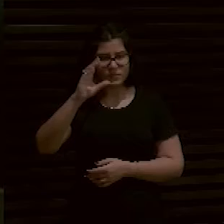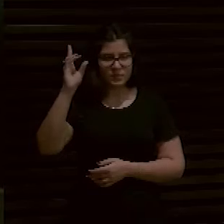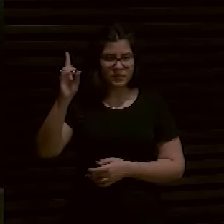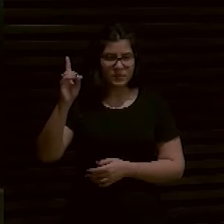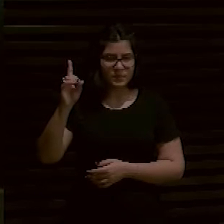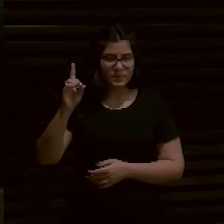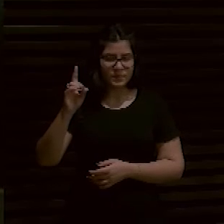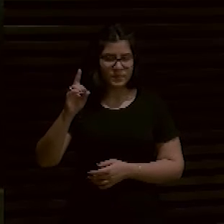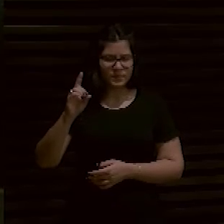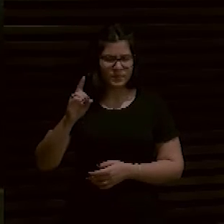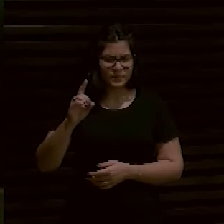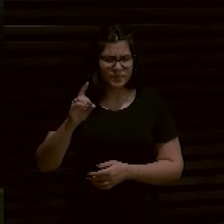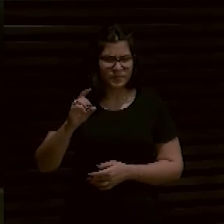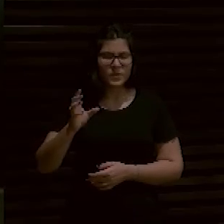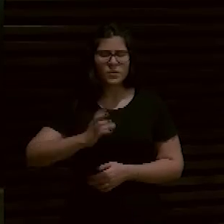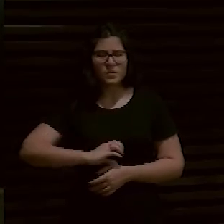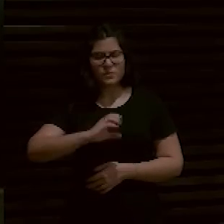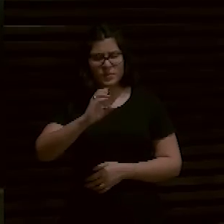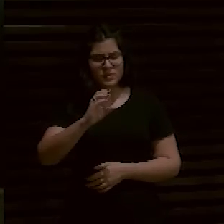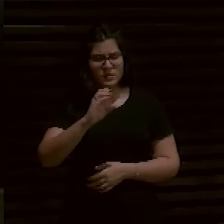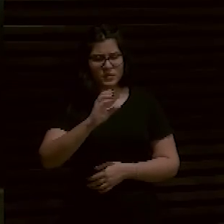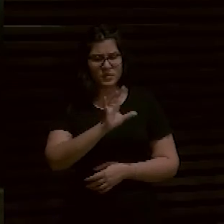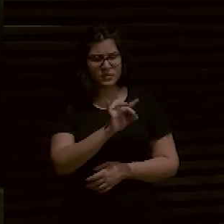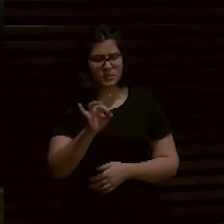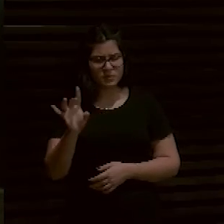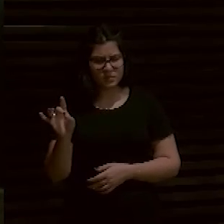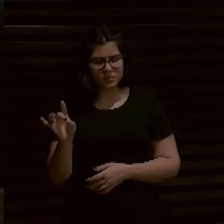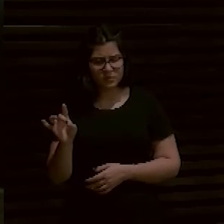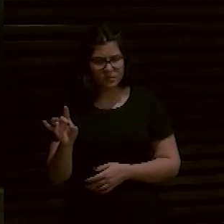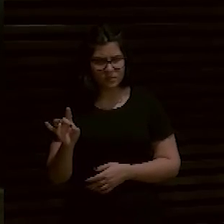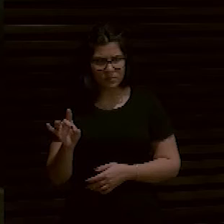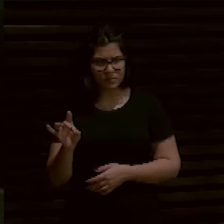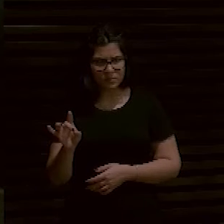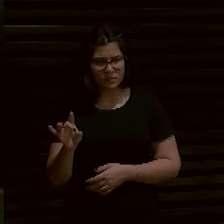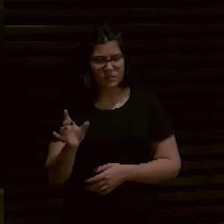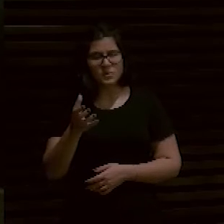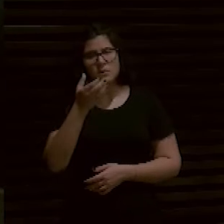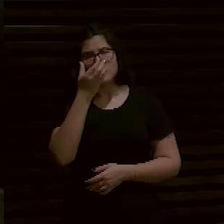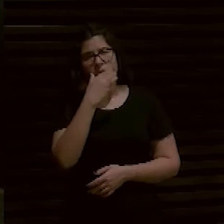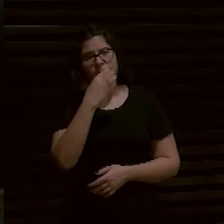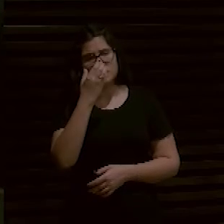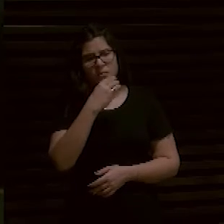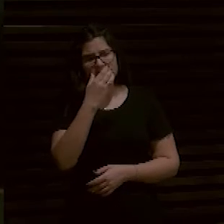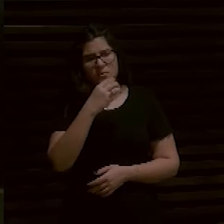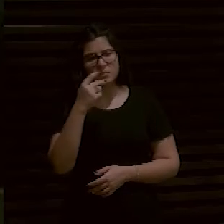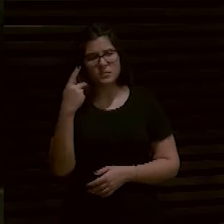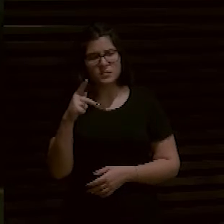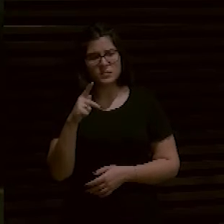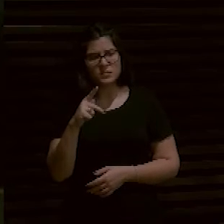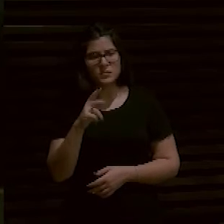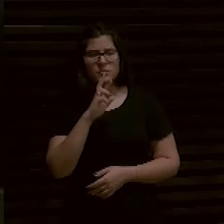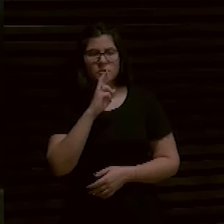outras palavras, a confiança de cada um, por conseguinte, é o fruto das suas